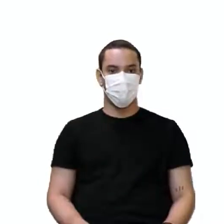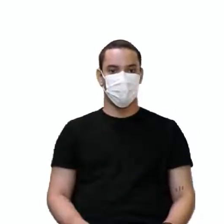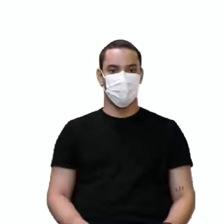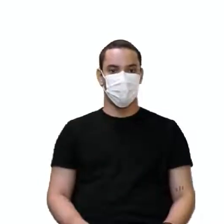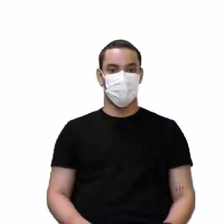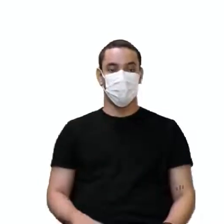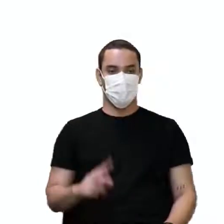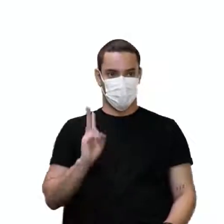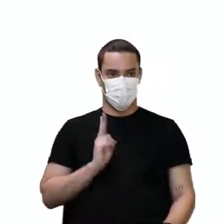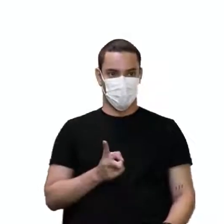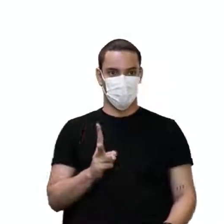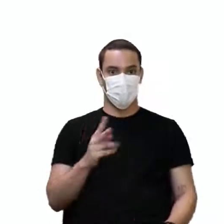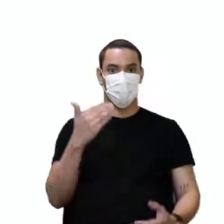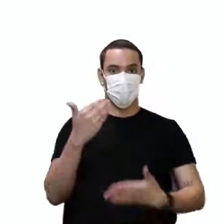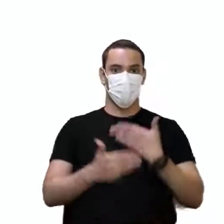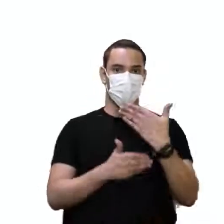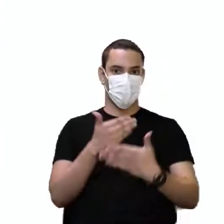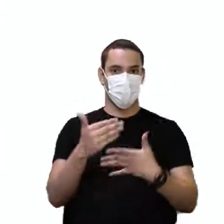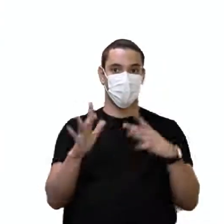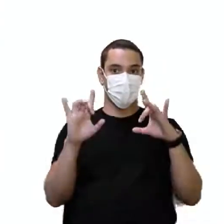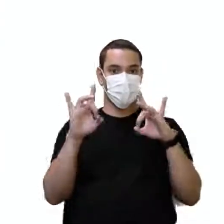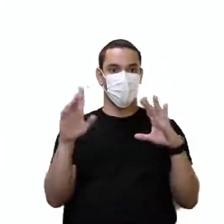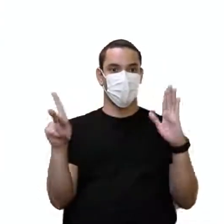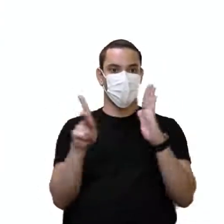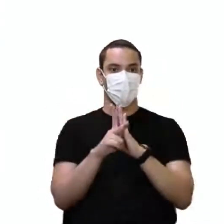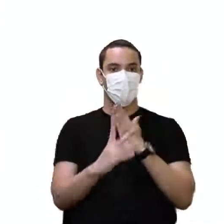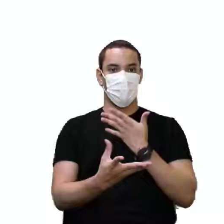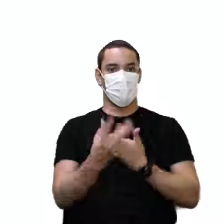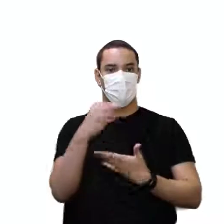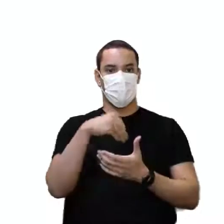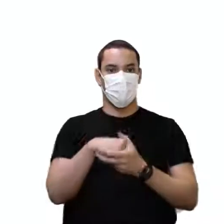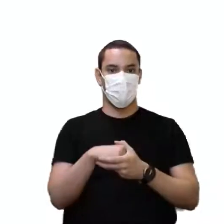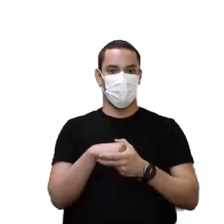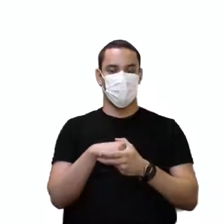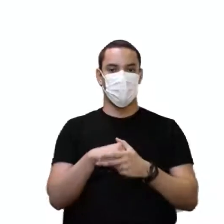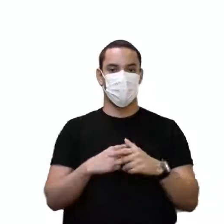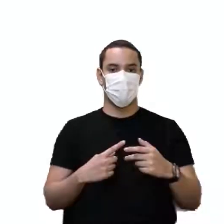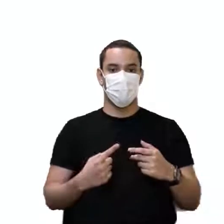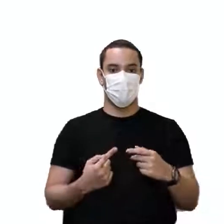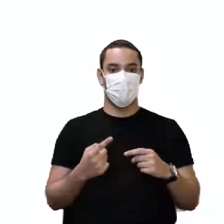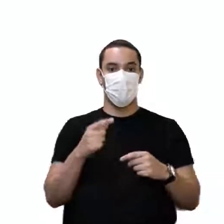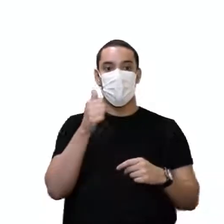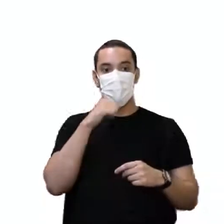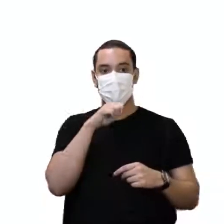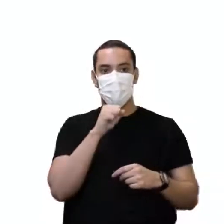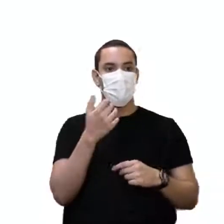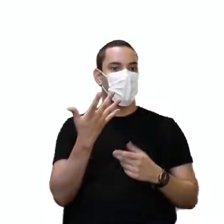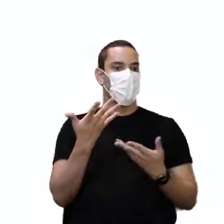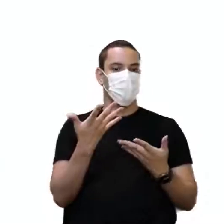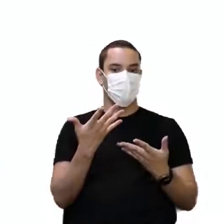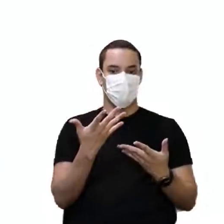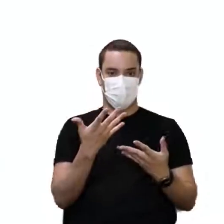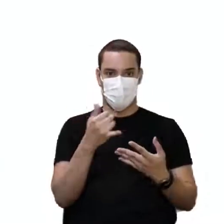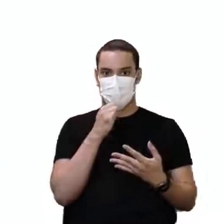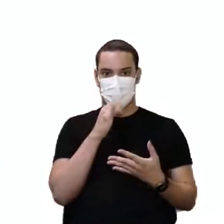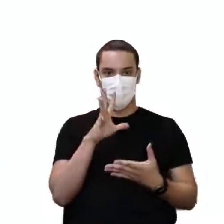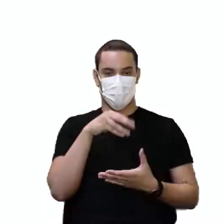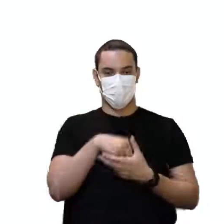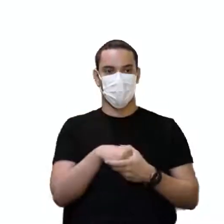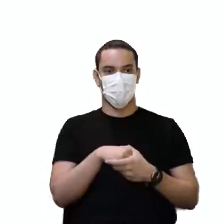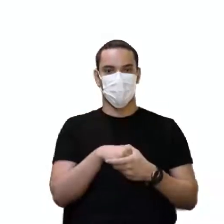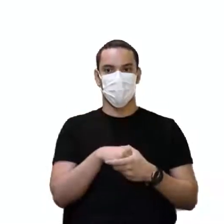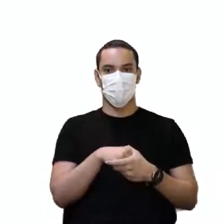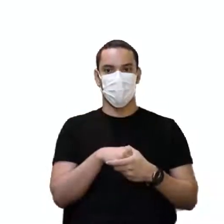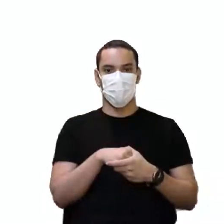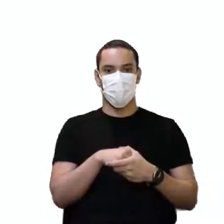Vamos seguindo. O desenvolvimento exclusivamente no interior do organismo materno, tá? Deixa eu